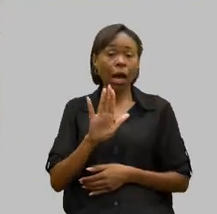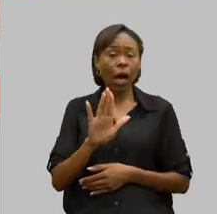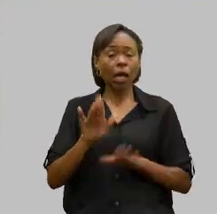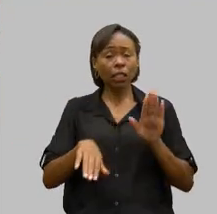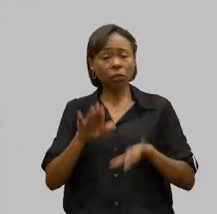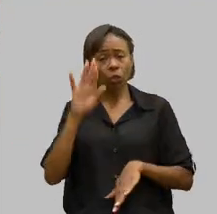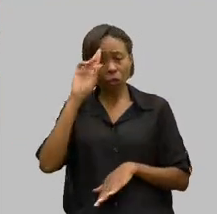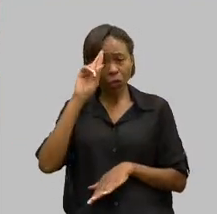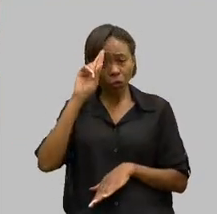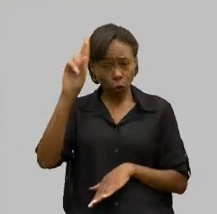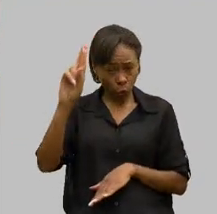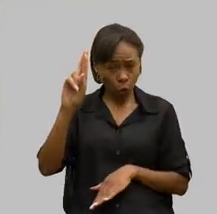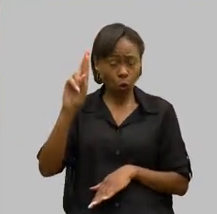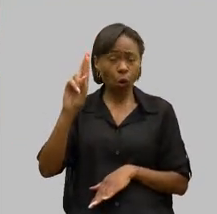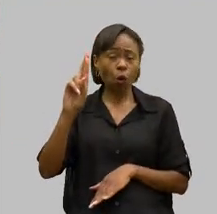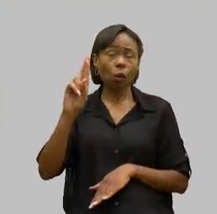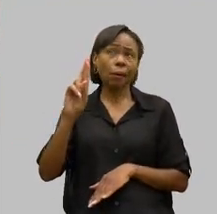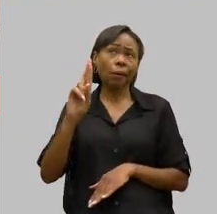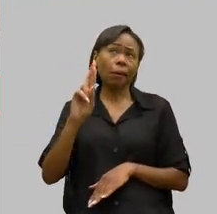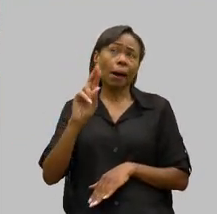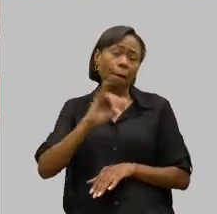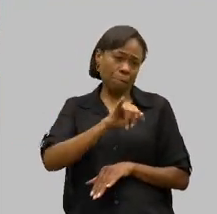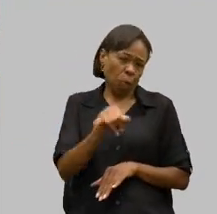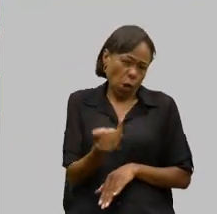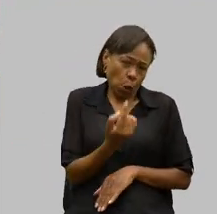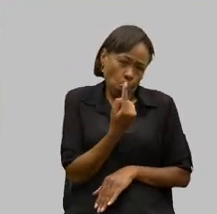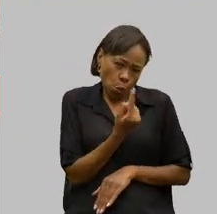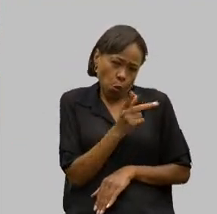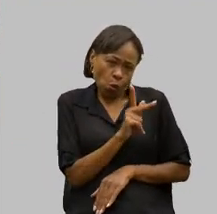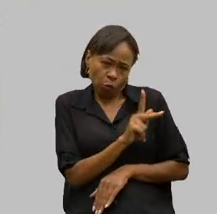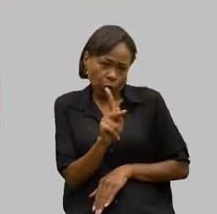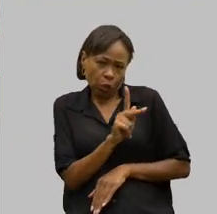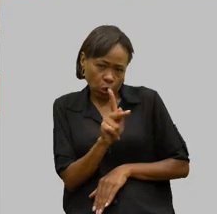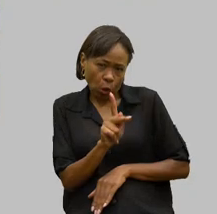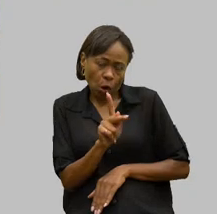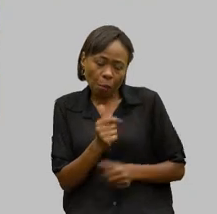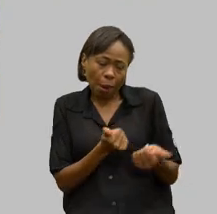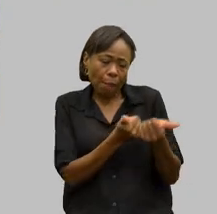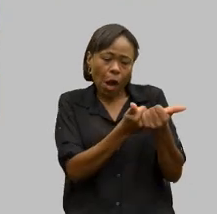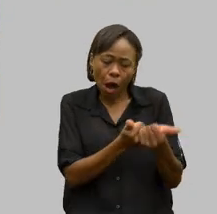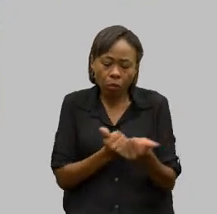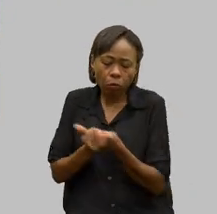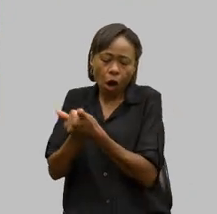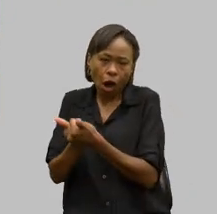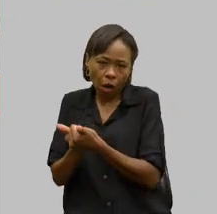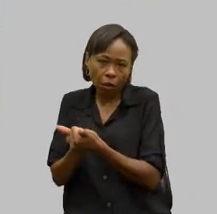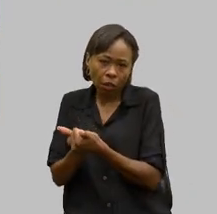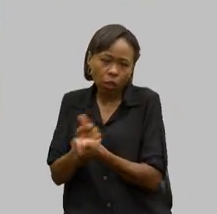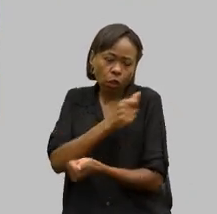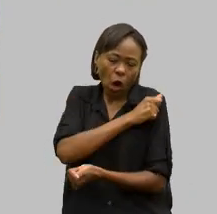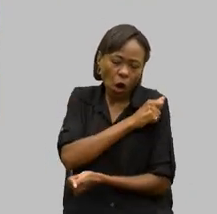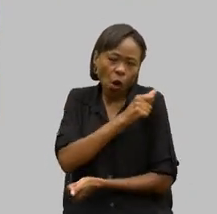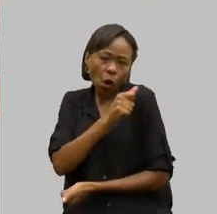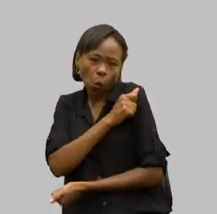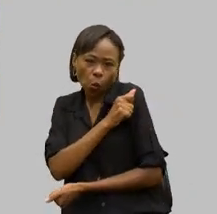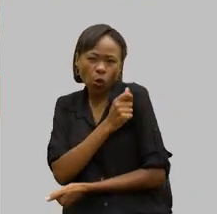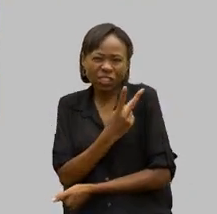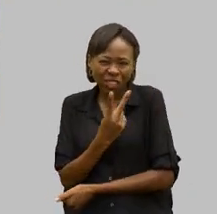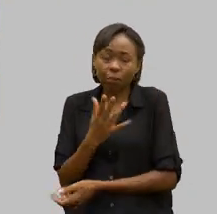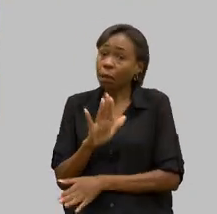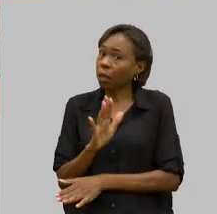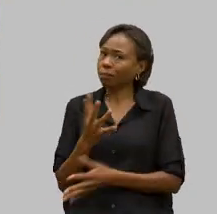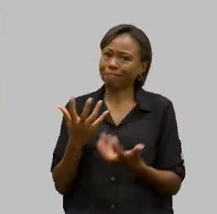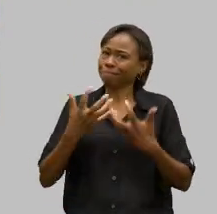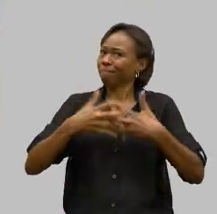utilizando de um professor para atender o outro, que às vezes não tem direito, mas para poder dar um jeitinho ali e não pode funcionar assim. Então, eu quero